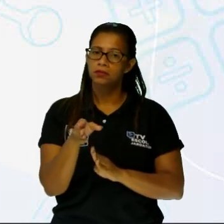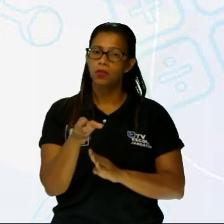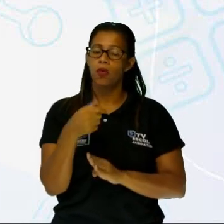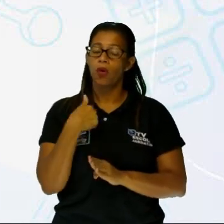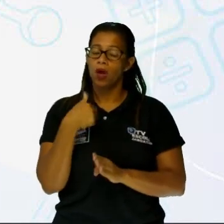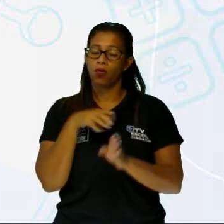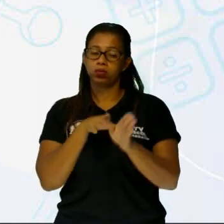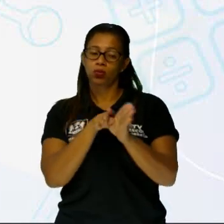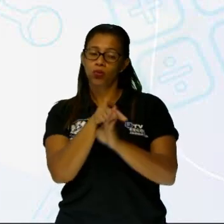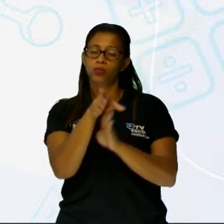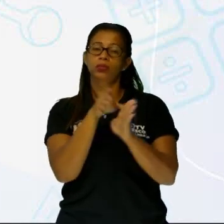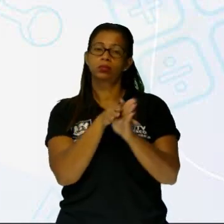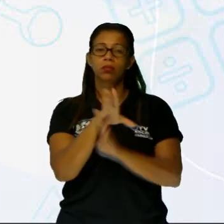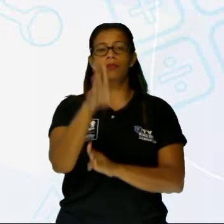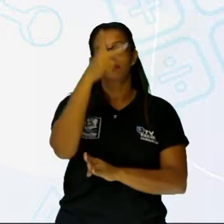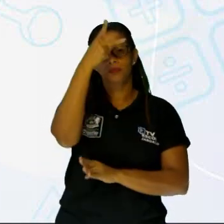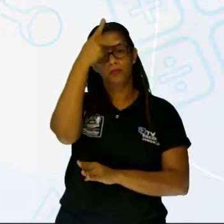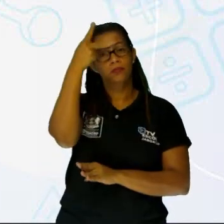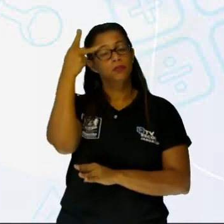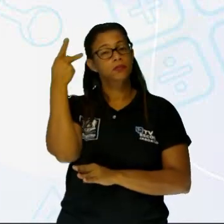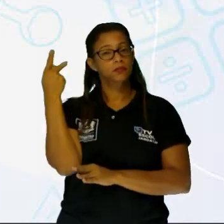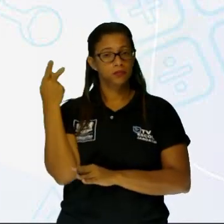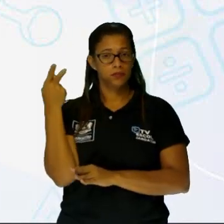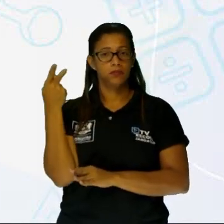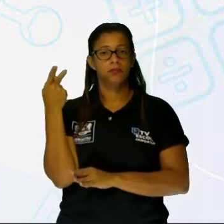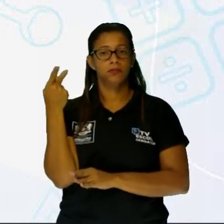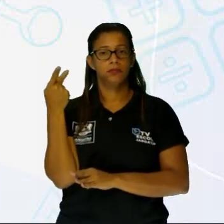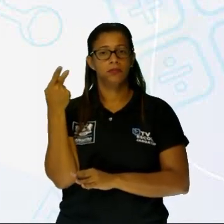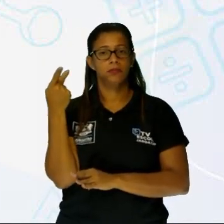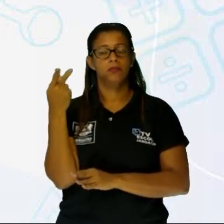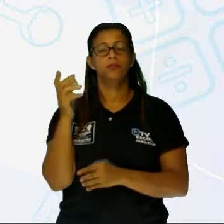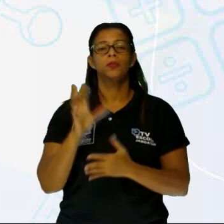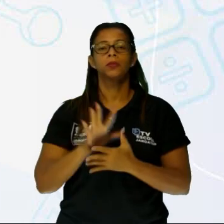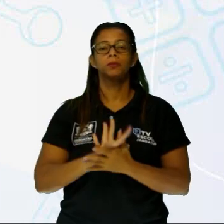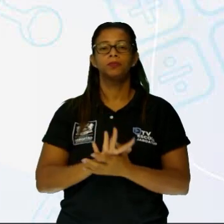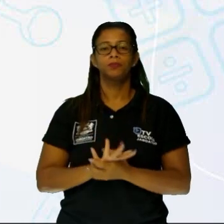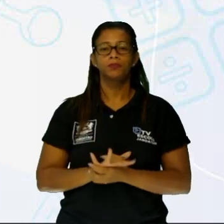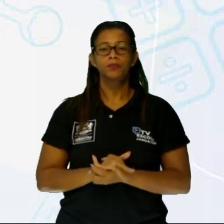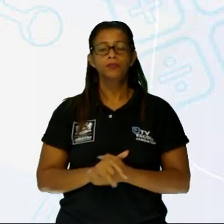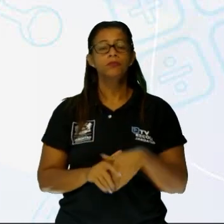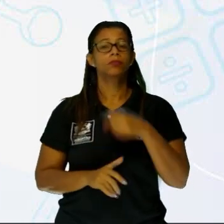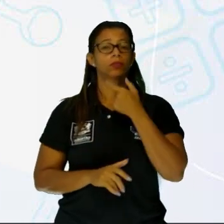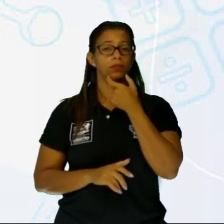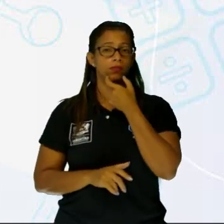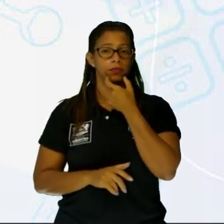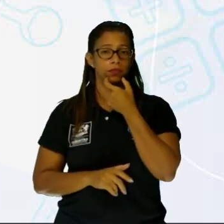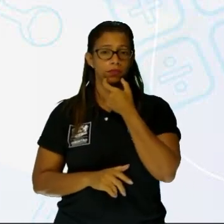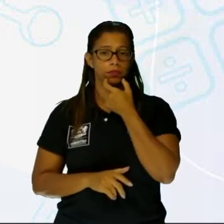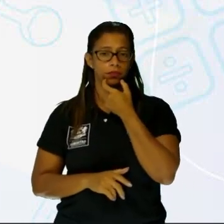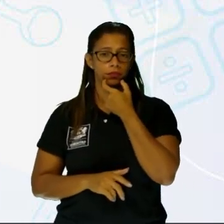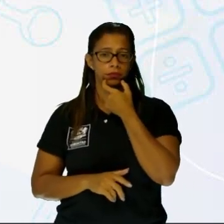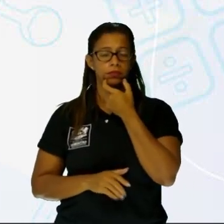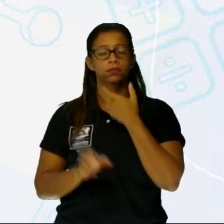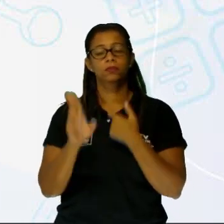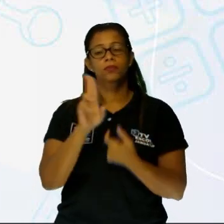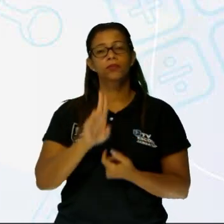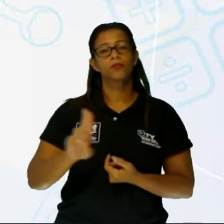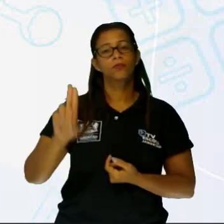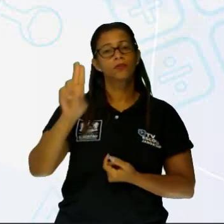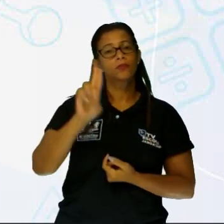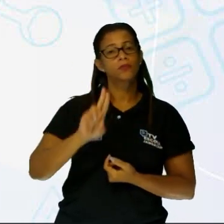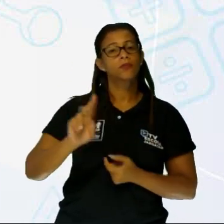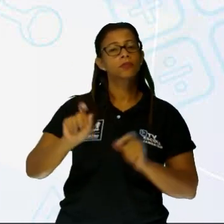dar conselho para alguém e quando eu vou dar conselho para alguém em inglês, a gente vai usar